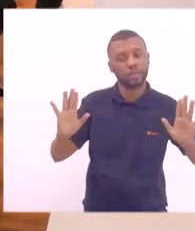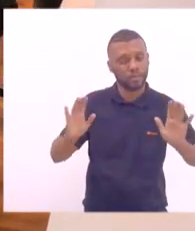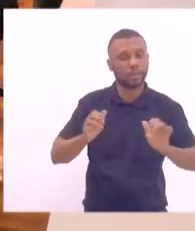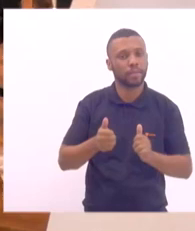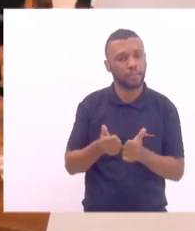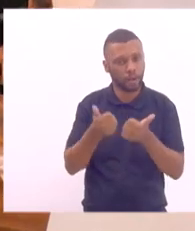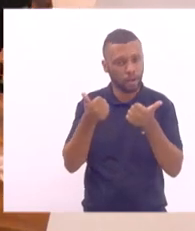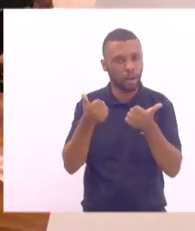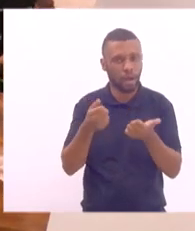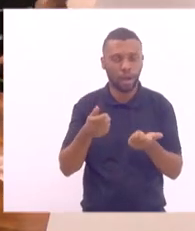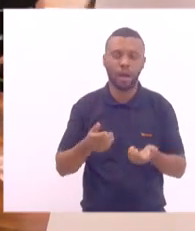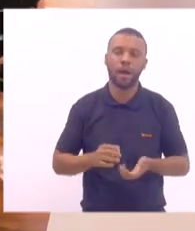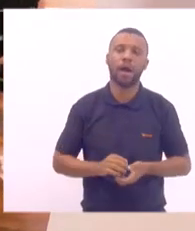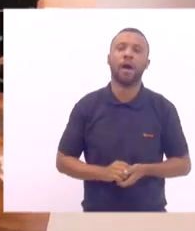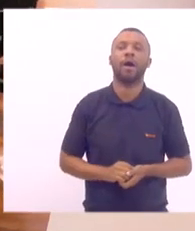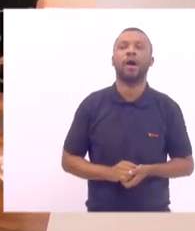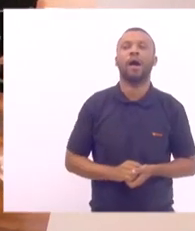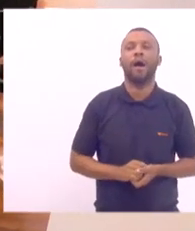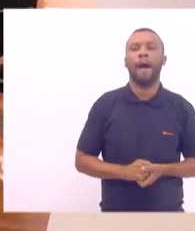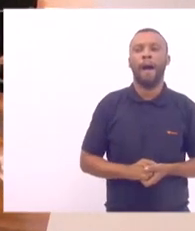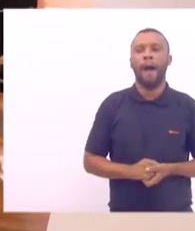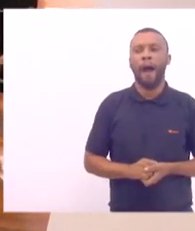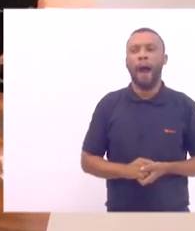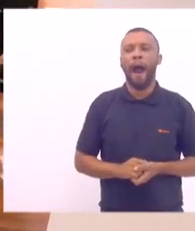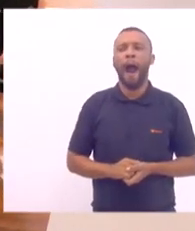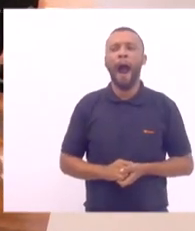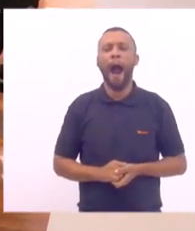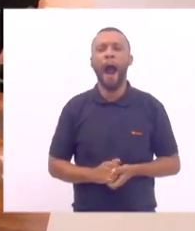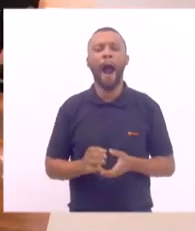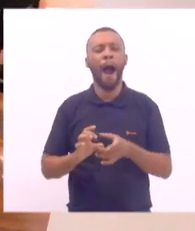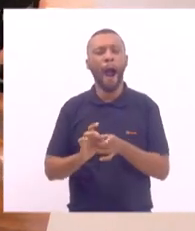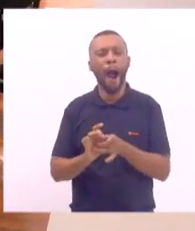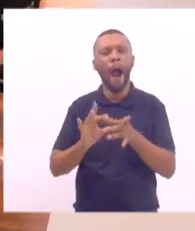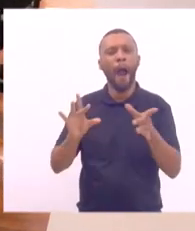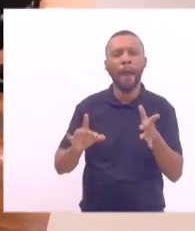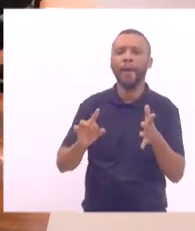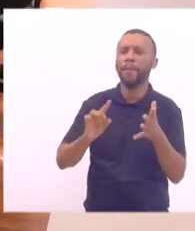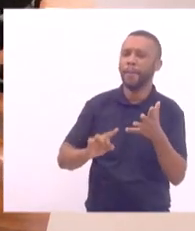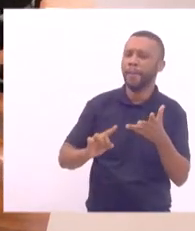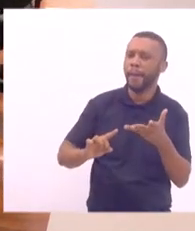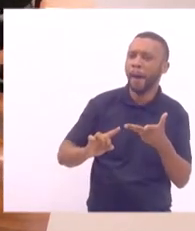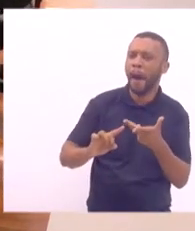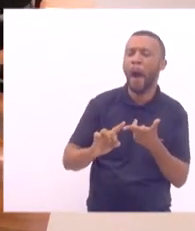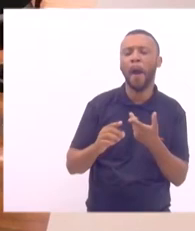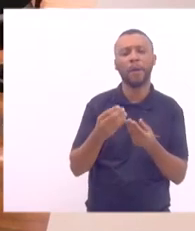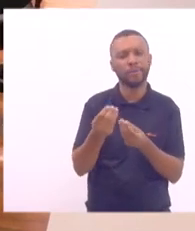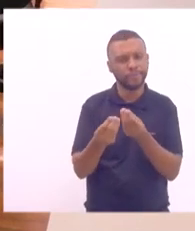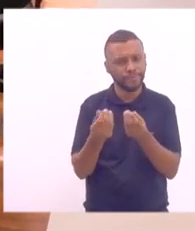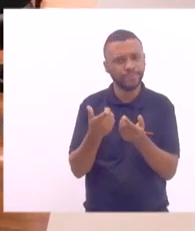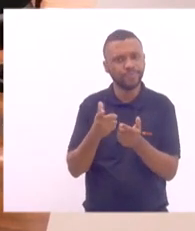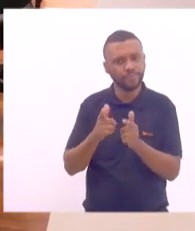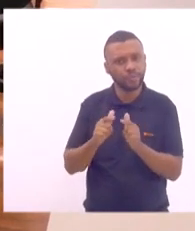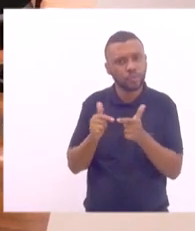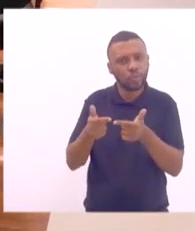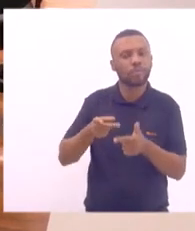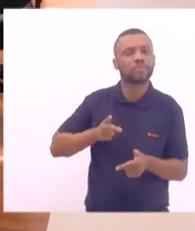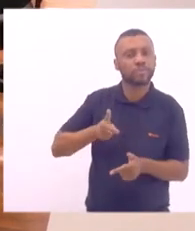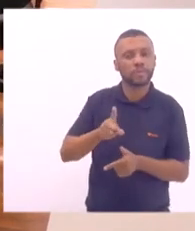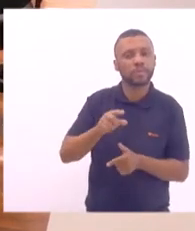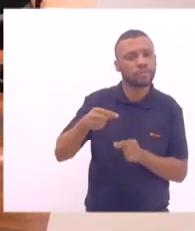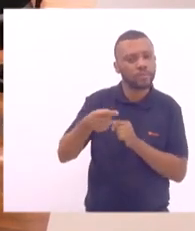Hein? Se fosse autoriza, papapá. Vamos manter e depois